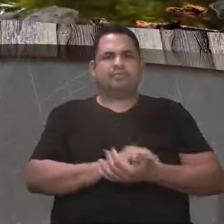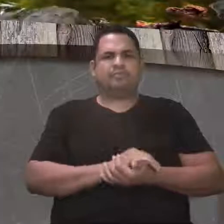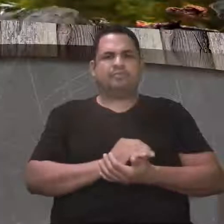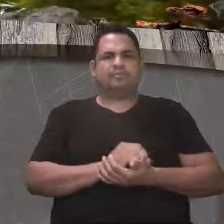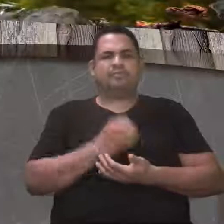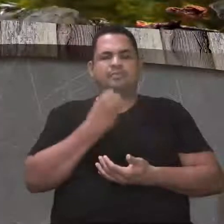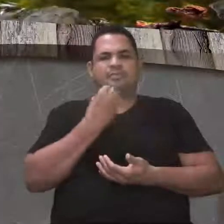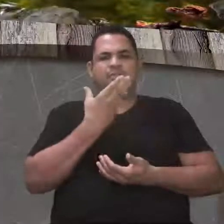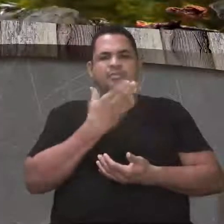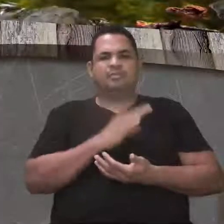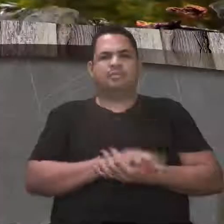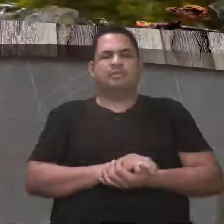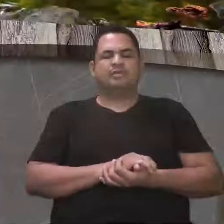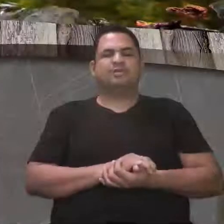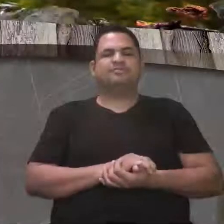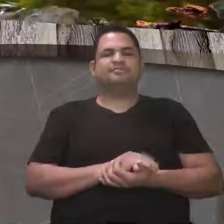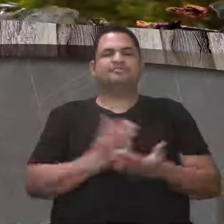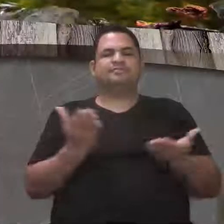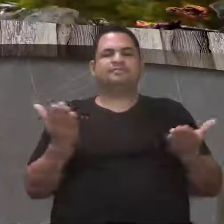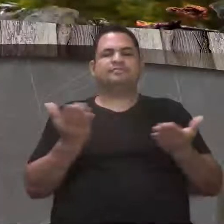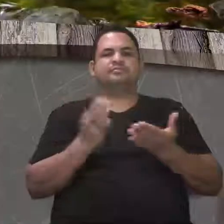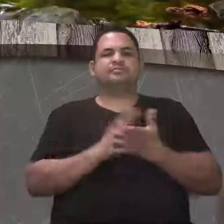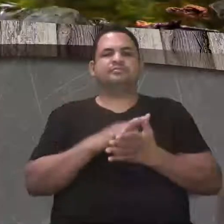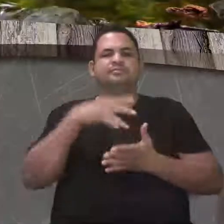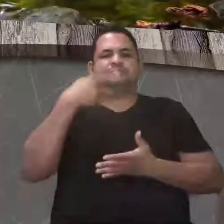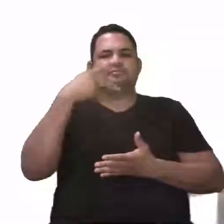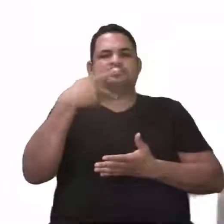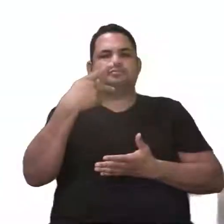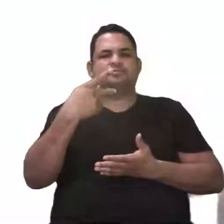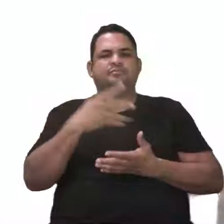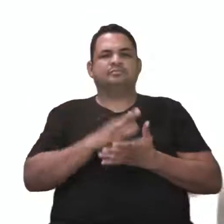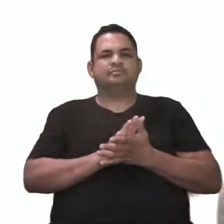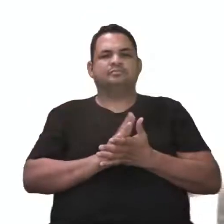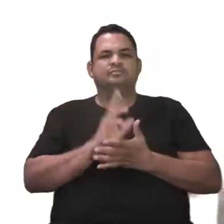tá bom? Vamos lá? Agora a gente vai falar sobre